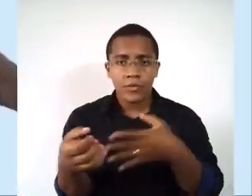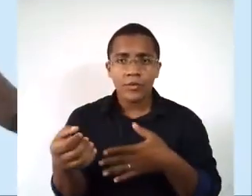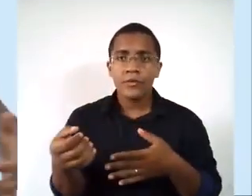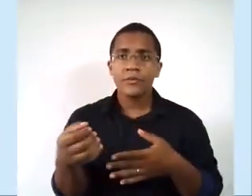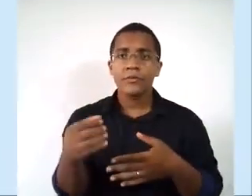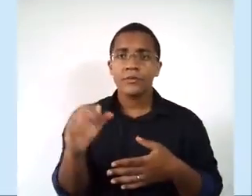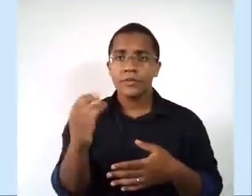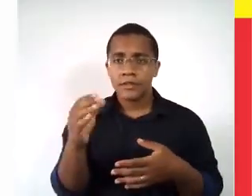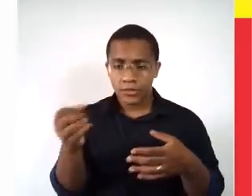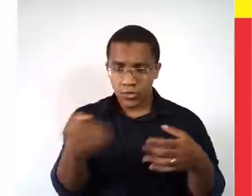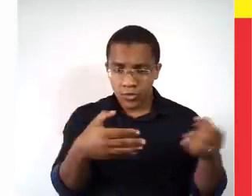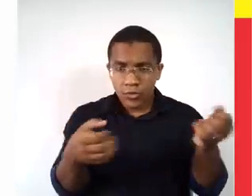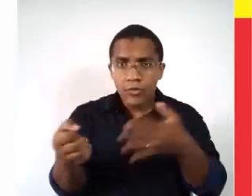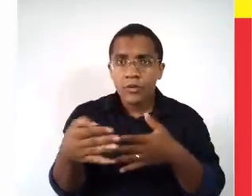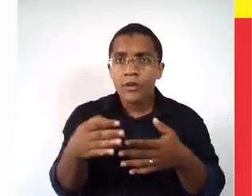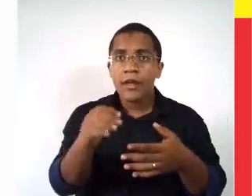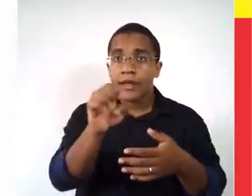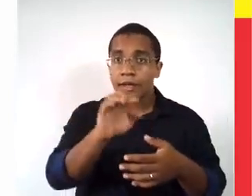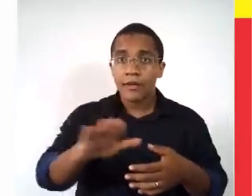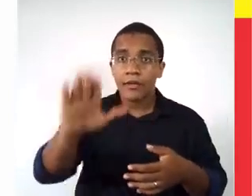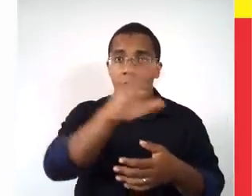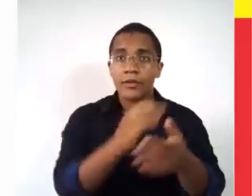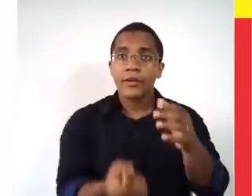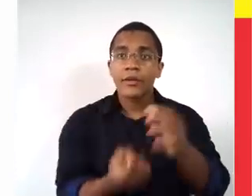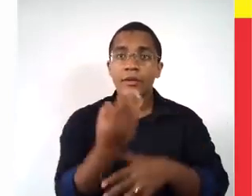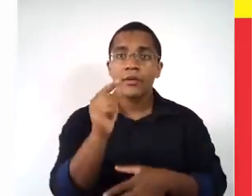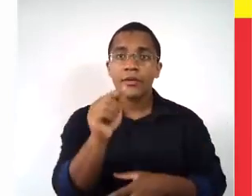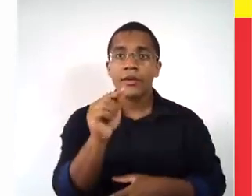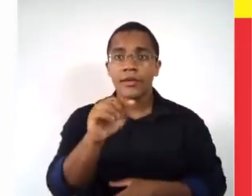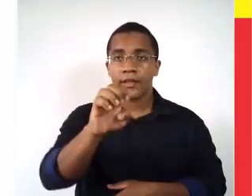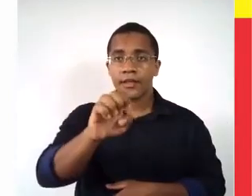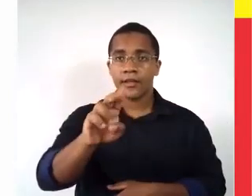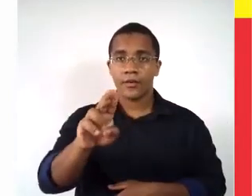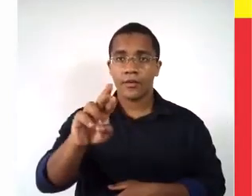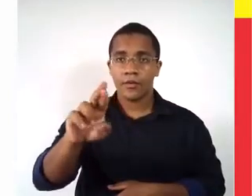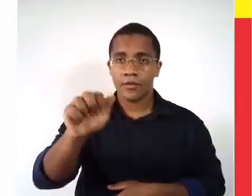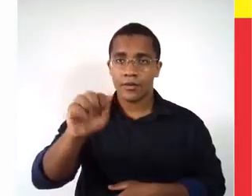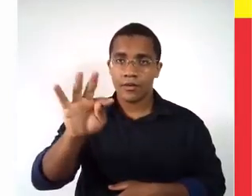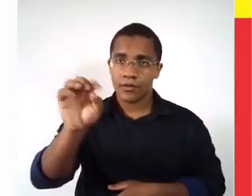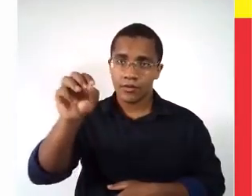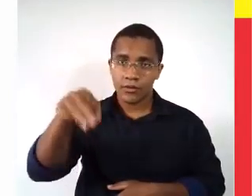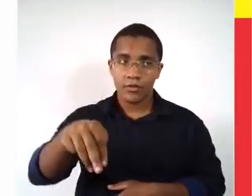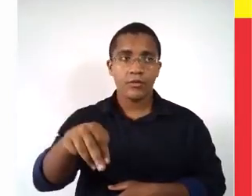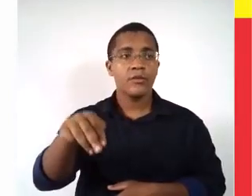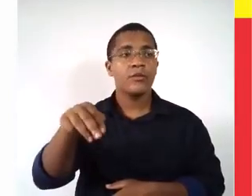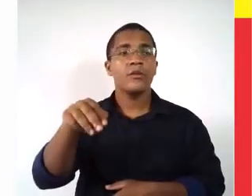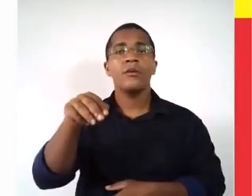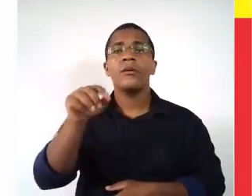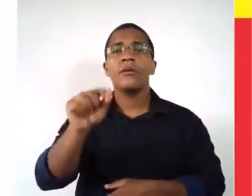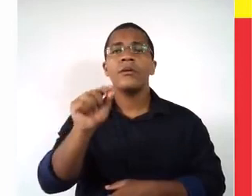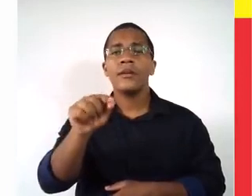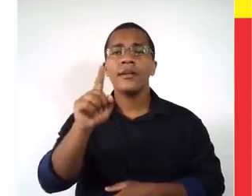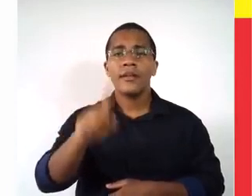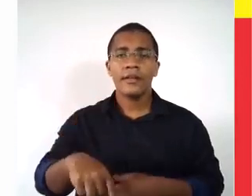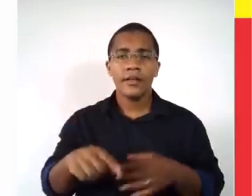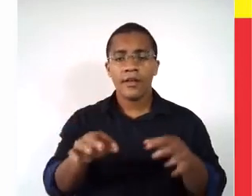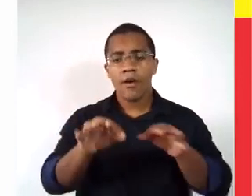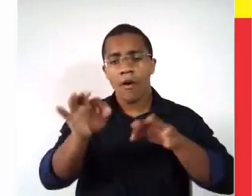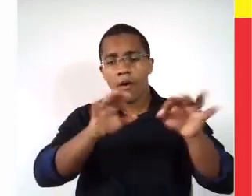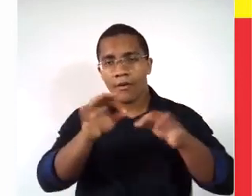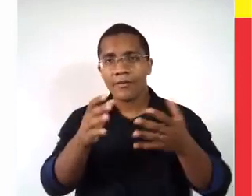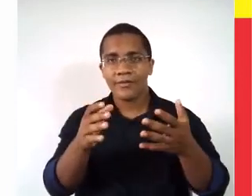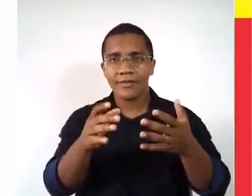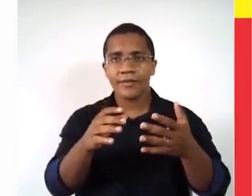novas ciências, a Europa vai desenvolver um órgão chamado Euratom, que é o que vocês veem na imagem, tá? É um órgão de gerências